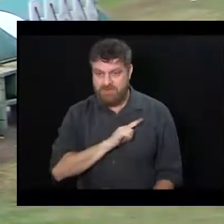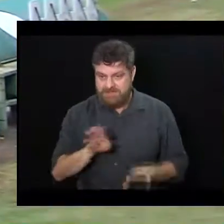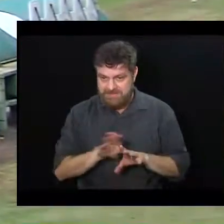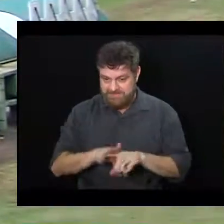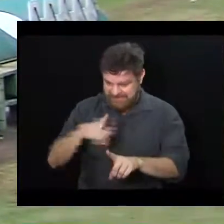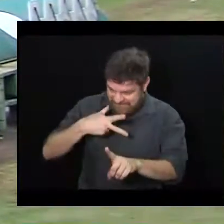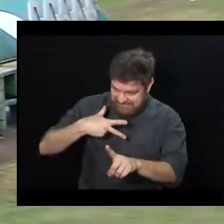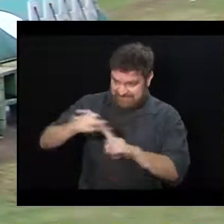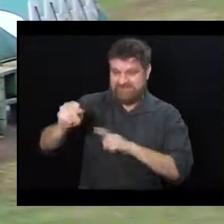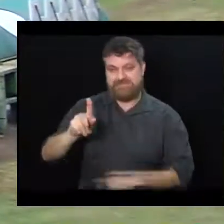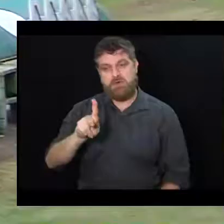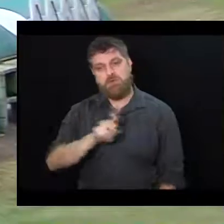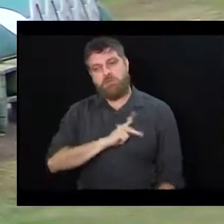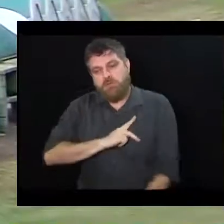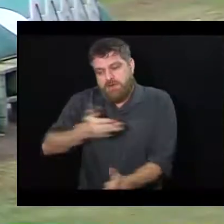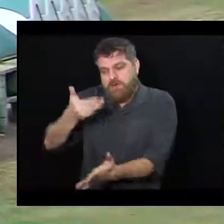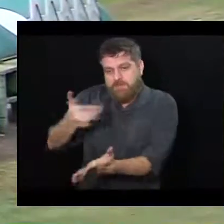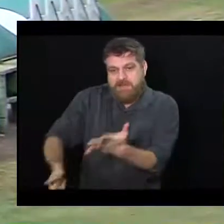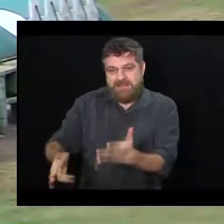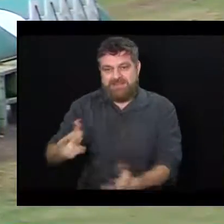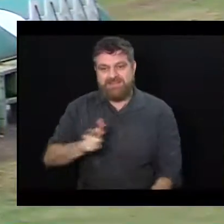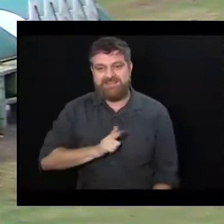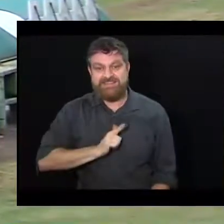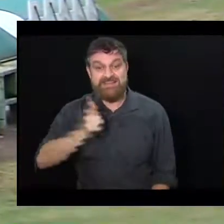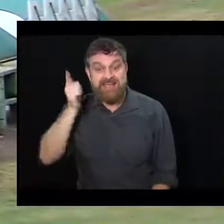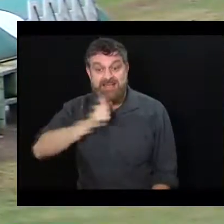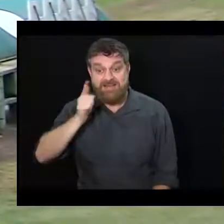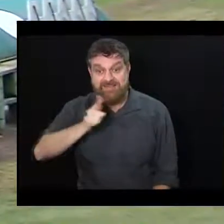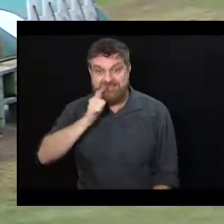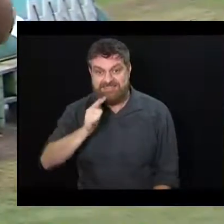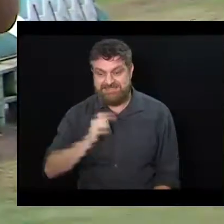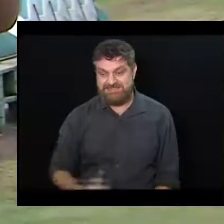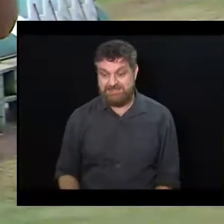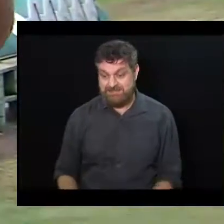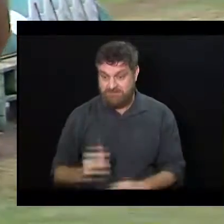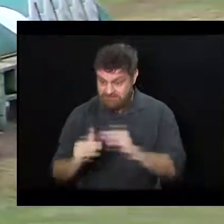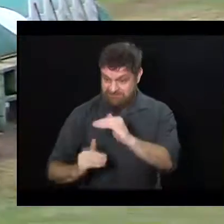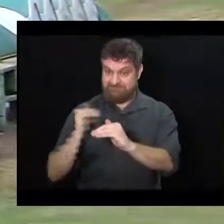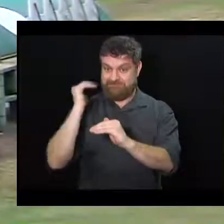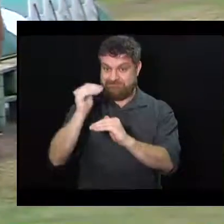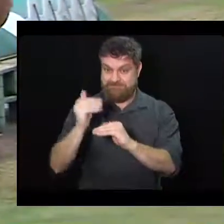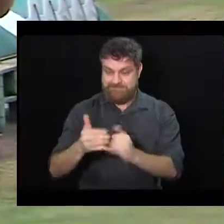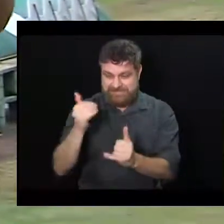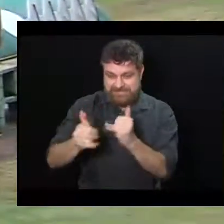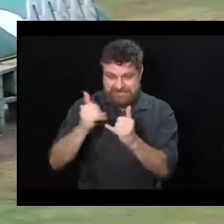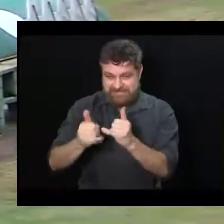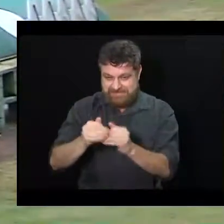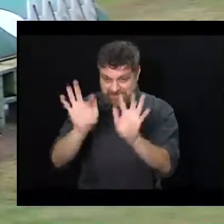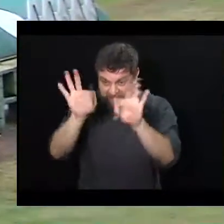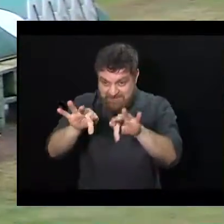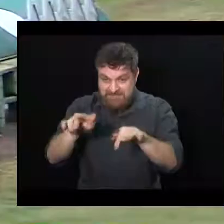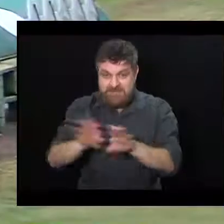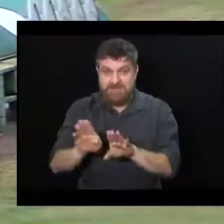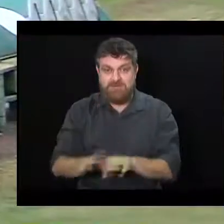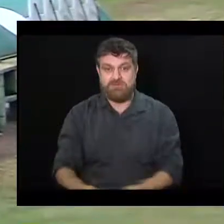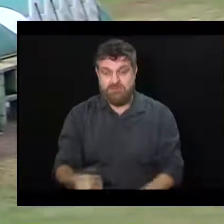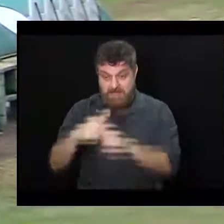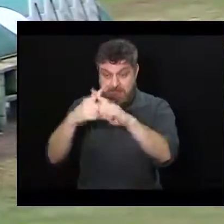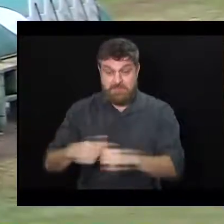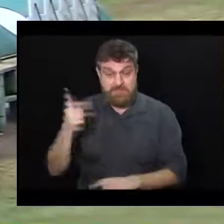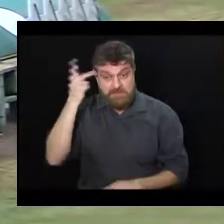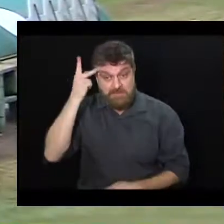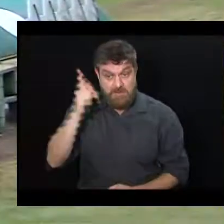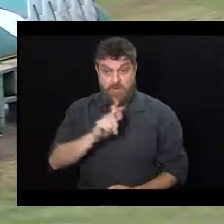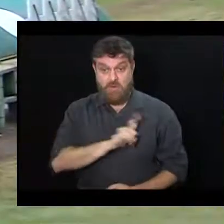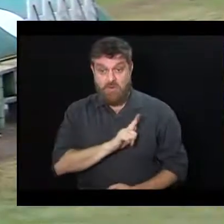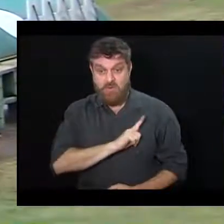derrotou a equipe do Palmeiras, venceu e conseguiu a classificação para a fase semifinal do Campeonato Paulista. Naquela oportunidade, o Guarani